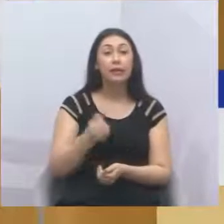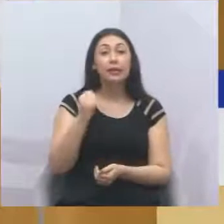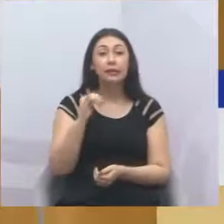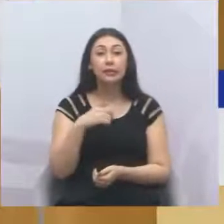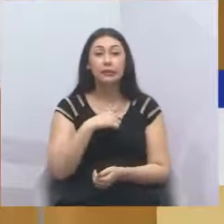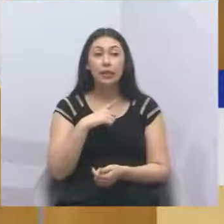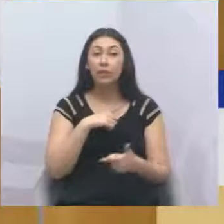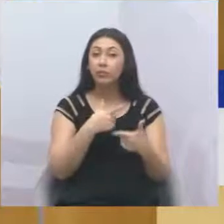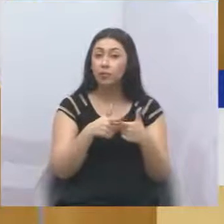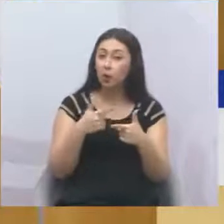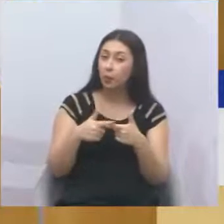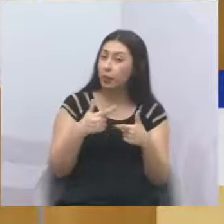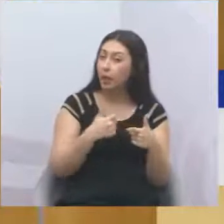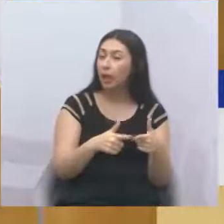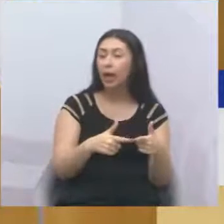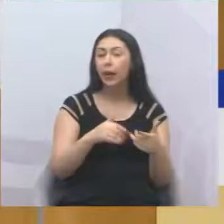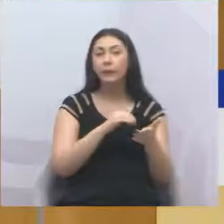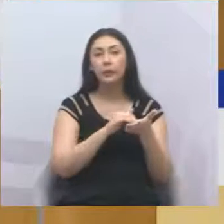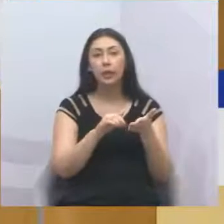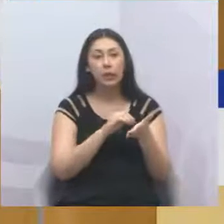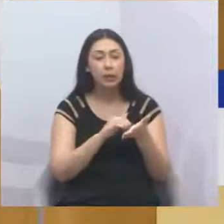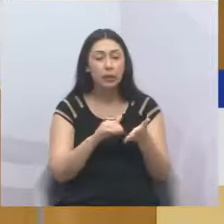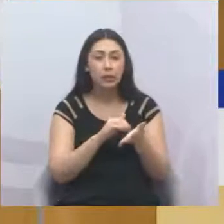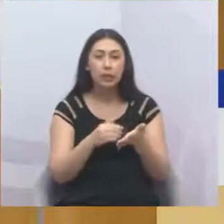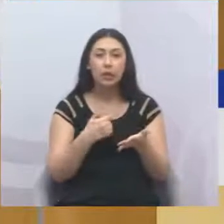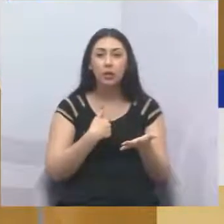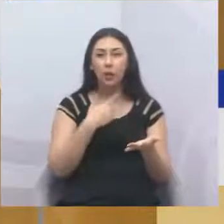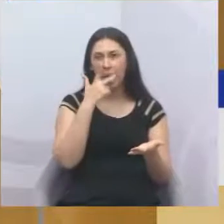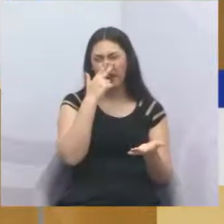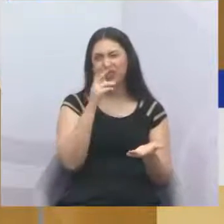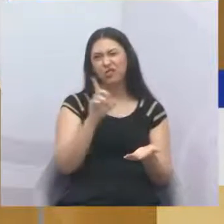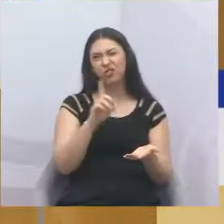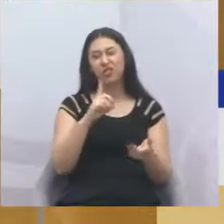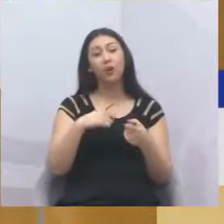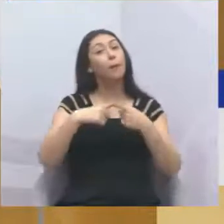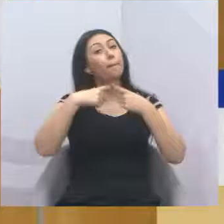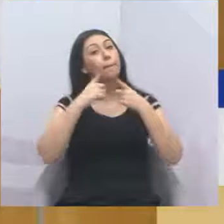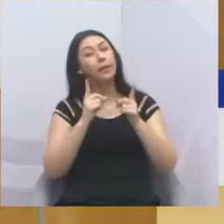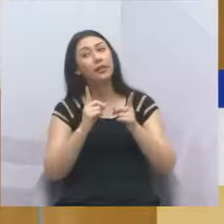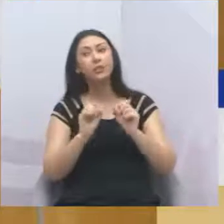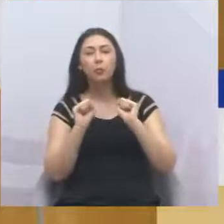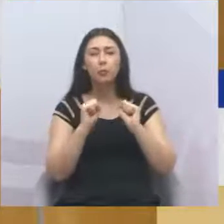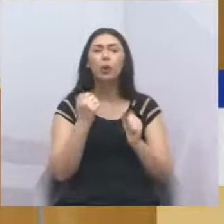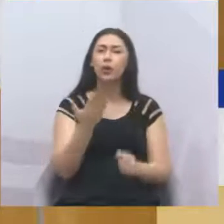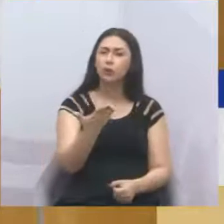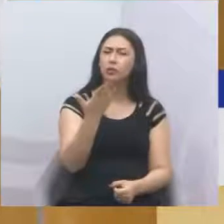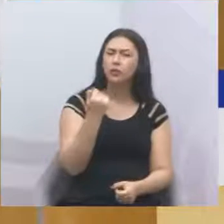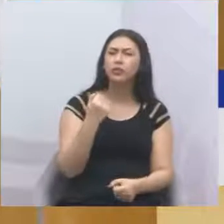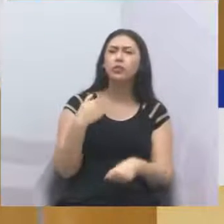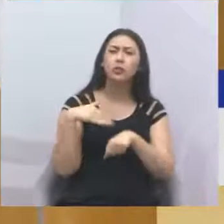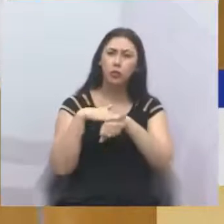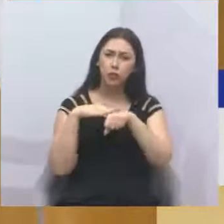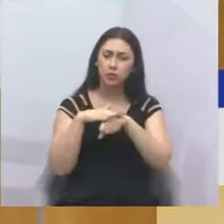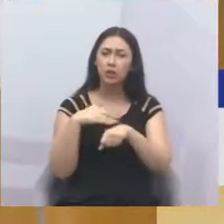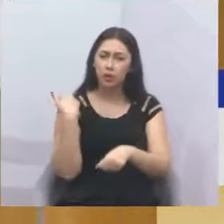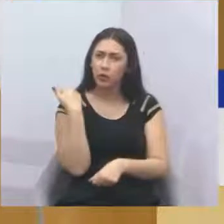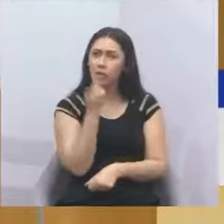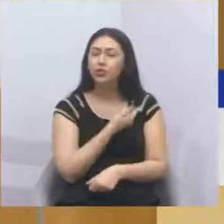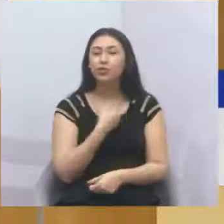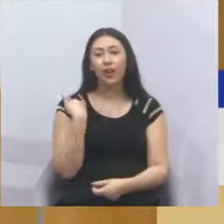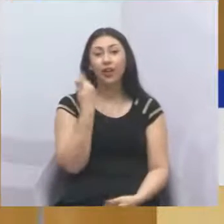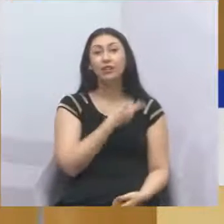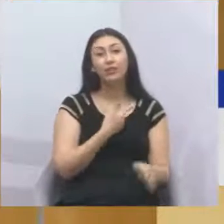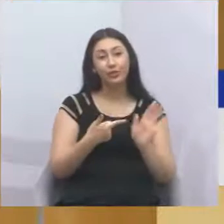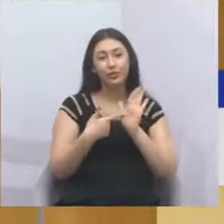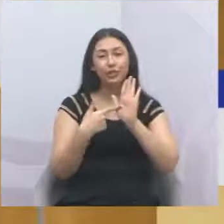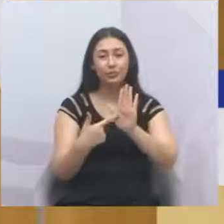tem dificuldade de falar na secretaria, que eu acredito que não, mas vem aqui, nos consulte, a gente mostra o